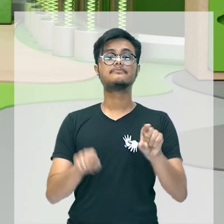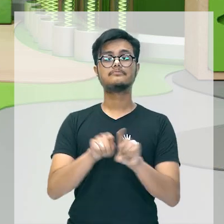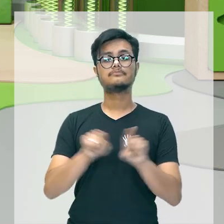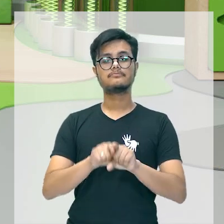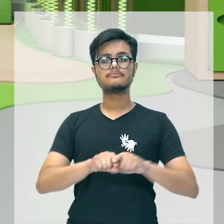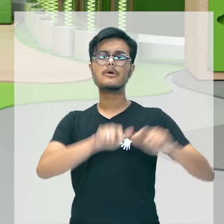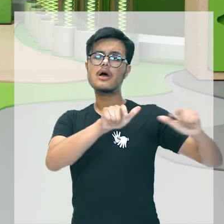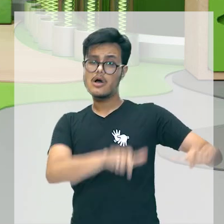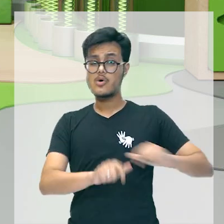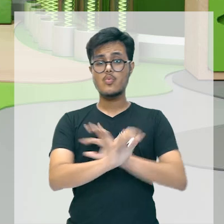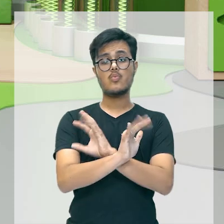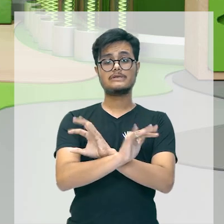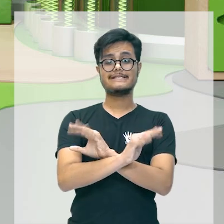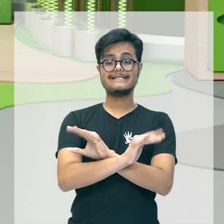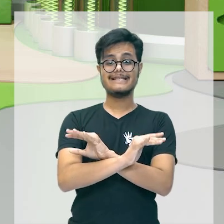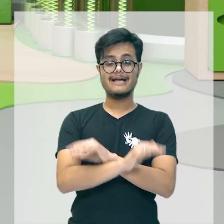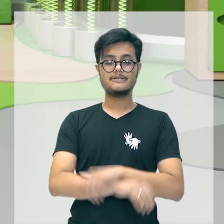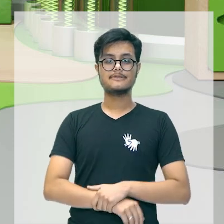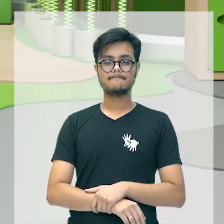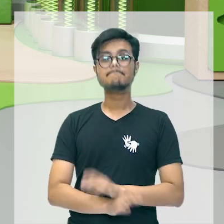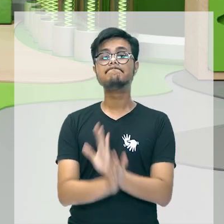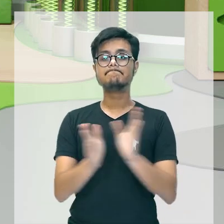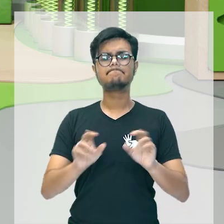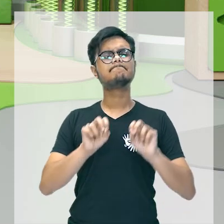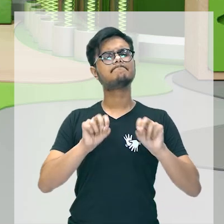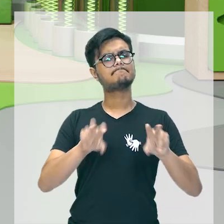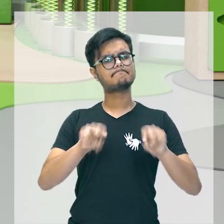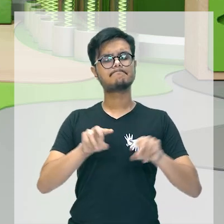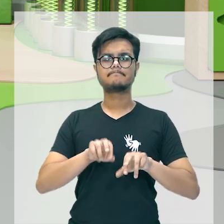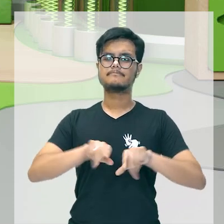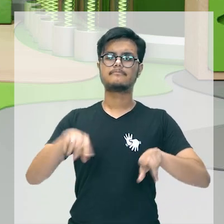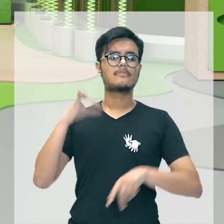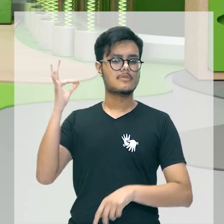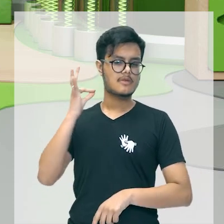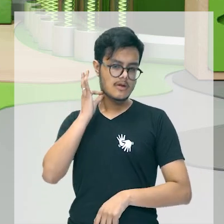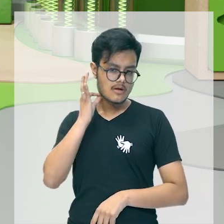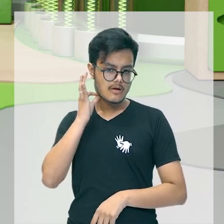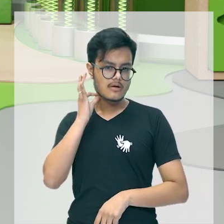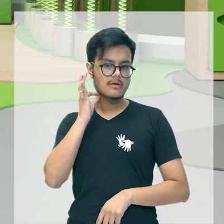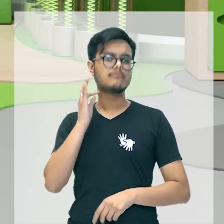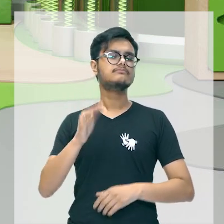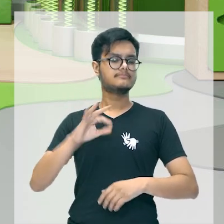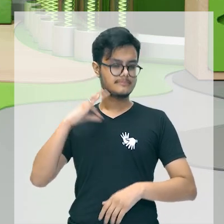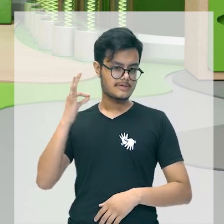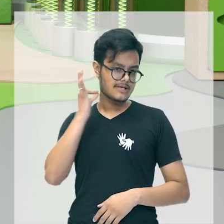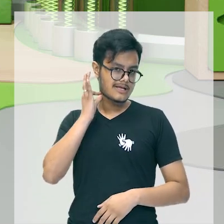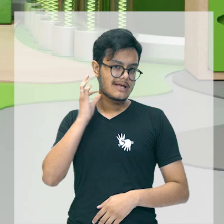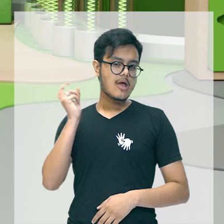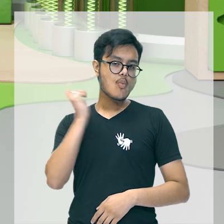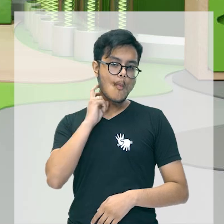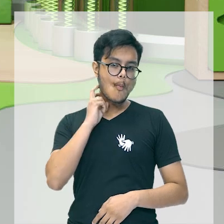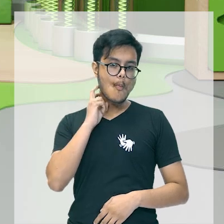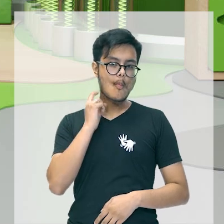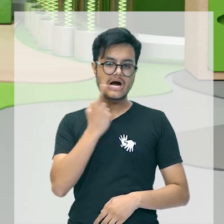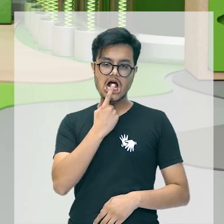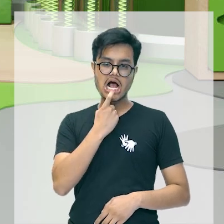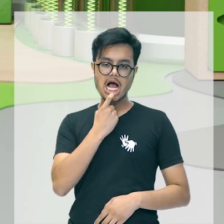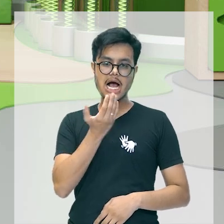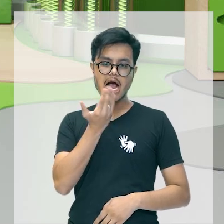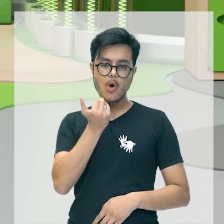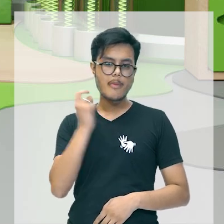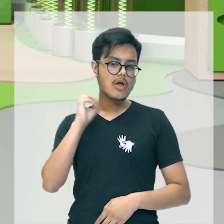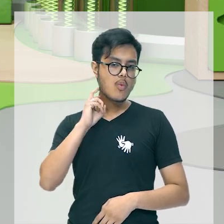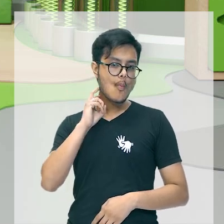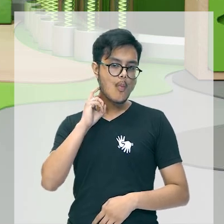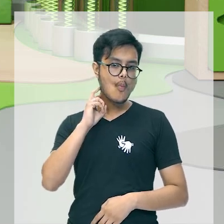também no ambiente urbano. E os arbovírus são transmitidos aí pela picada de artrópodes hematófagos, que se alimentam de